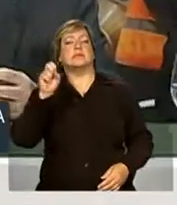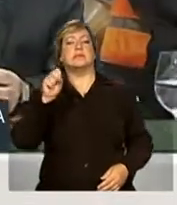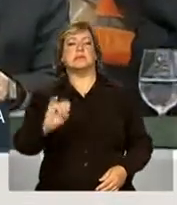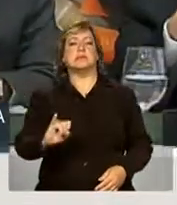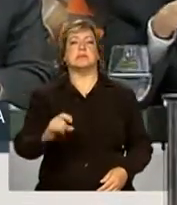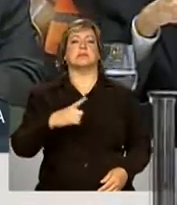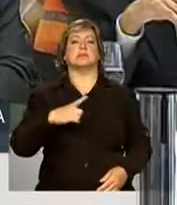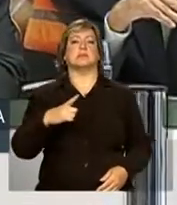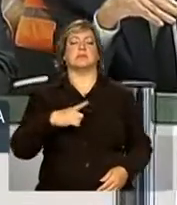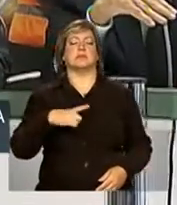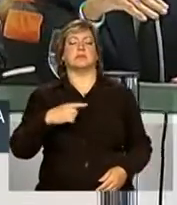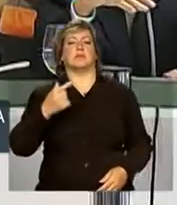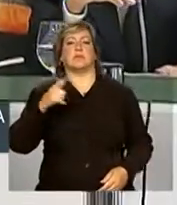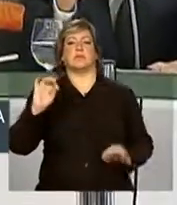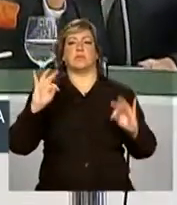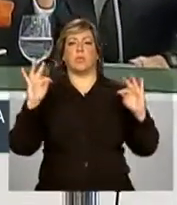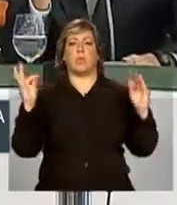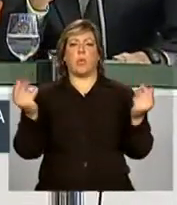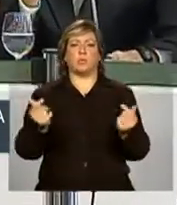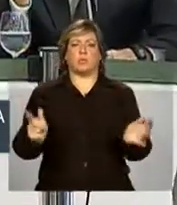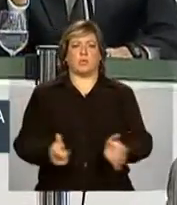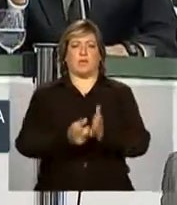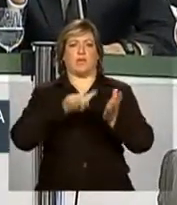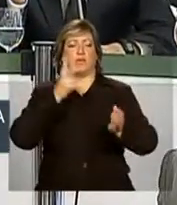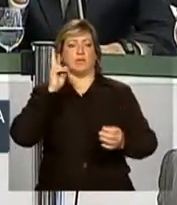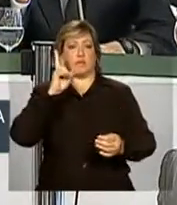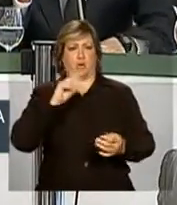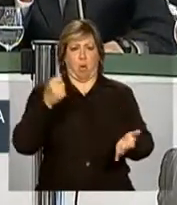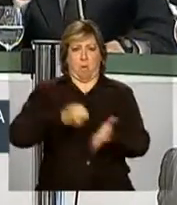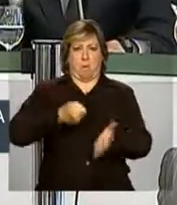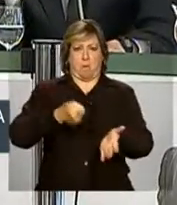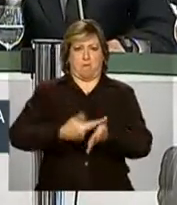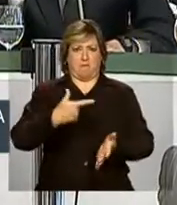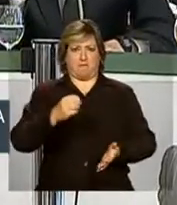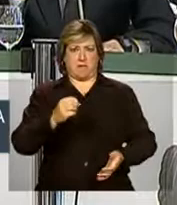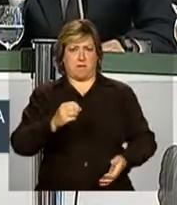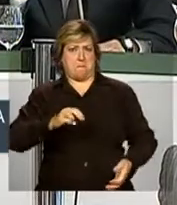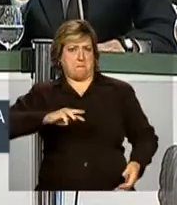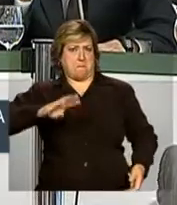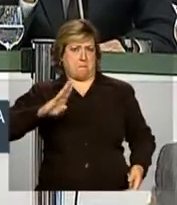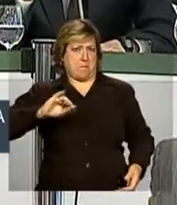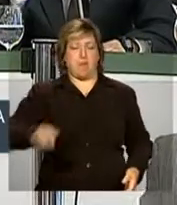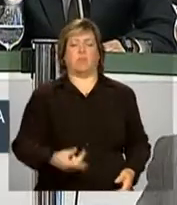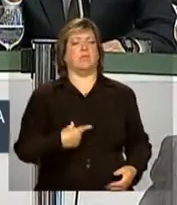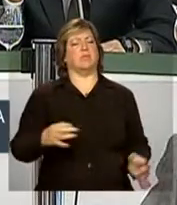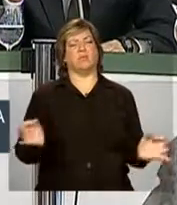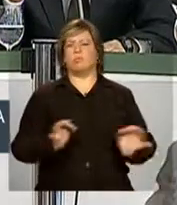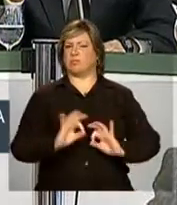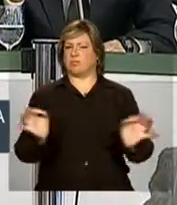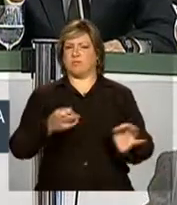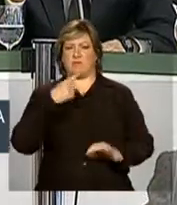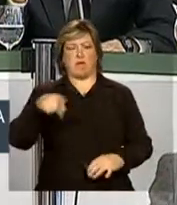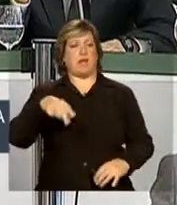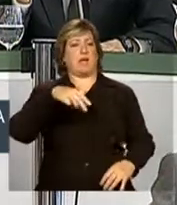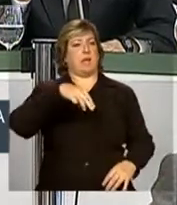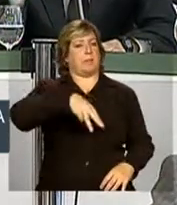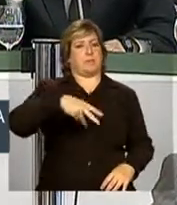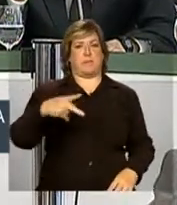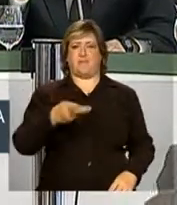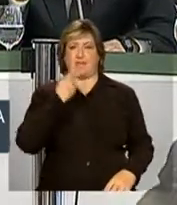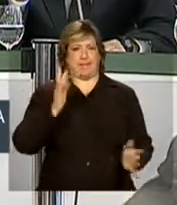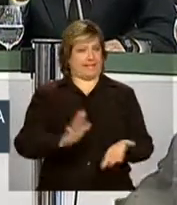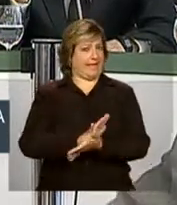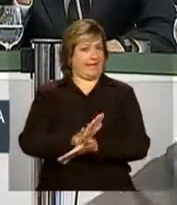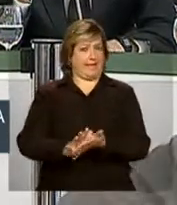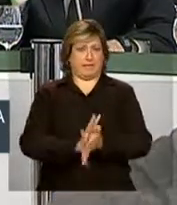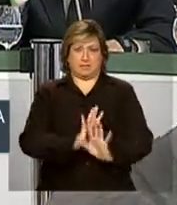e botaram aí que vai ter uma obrigatoriedade de investimento de 20 bilhões. Não existe nada disso, não tem nada disso na medida provisória. O que